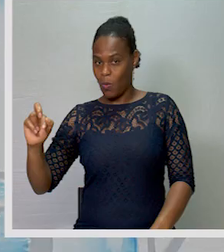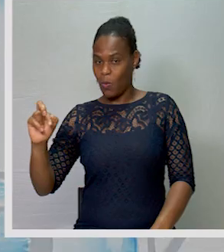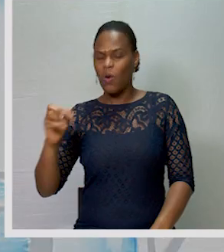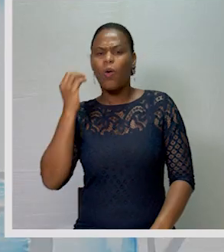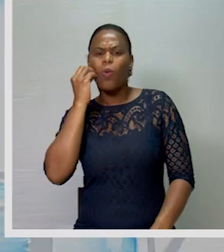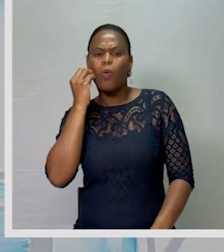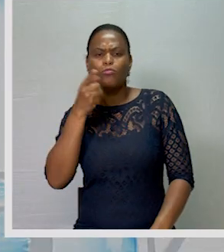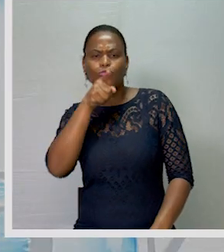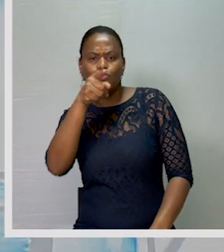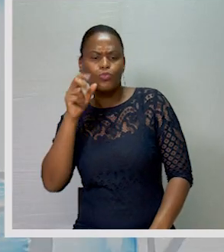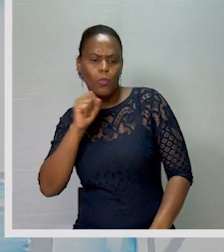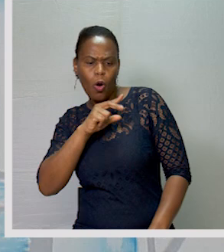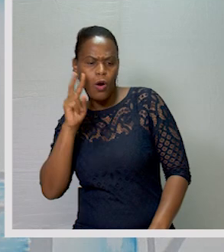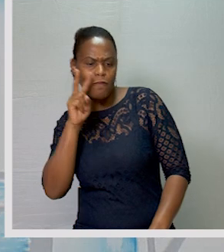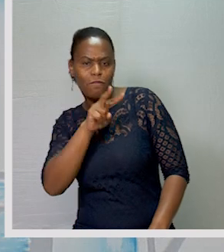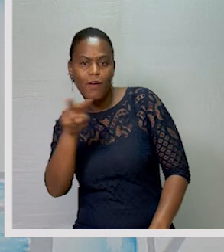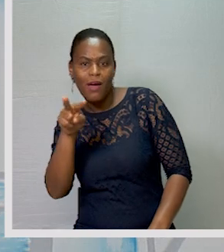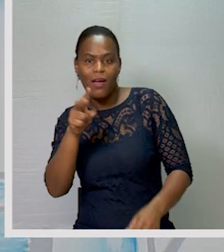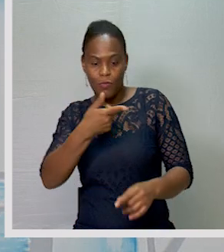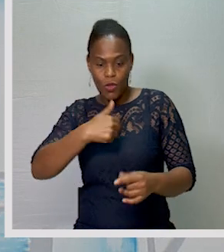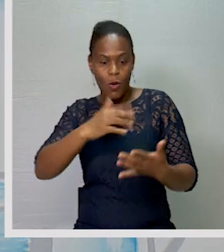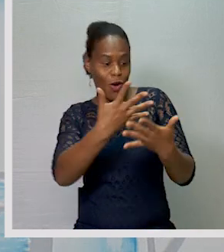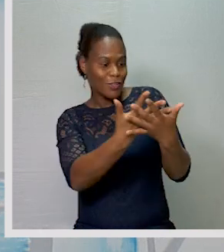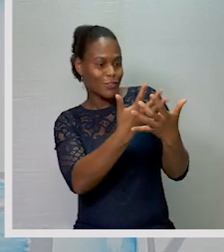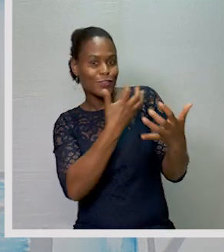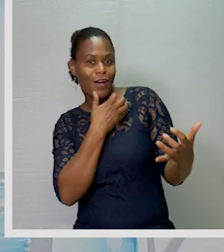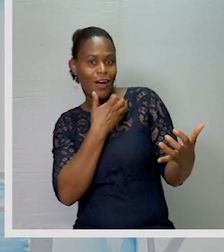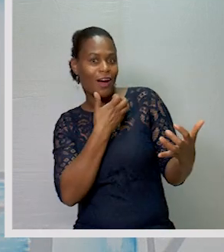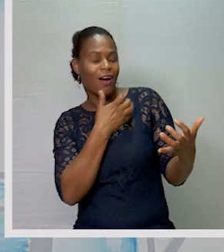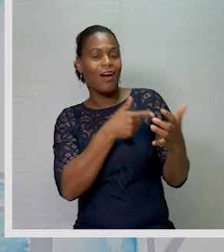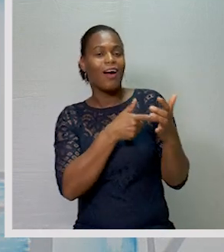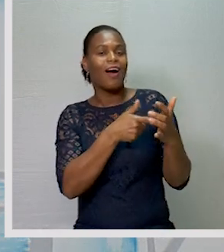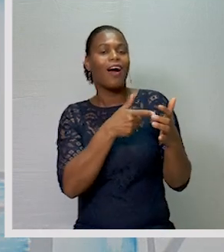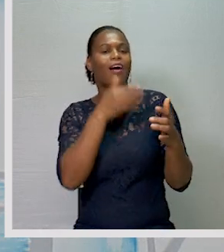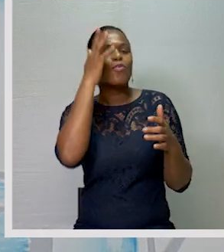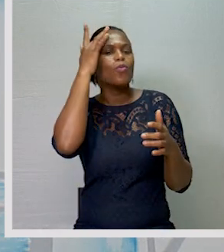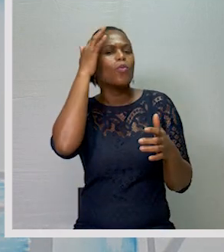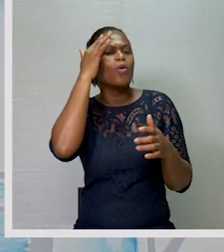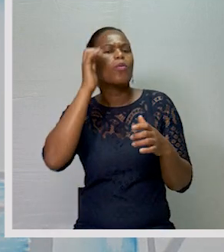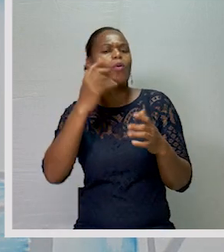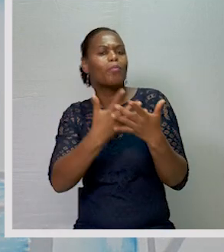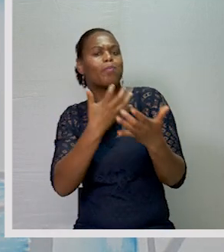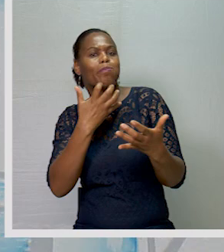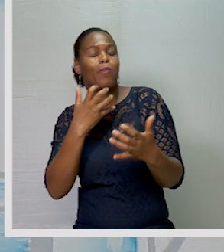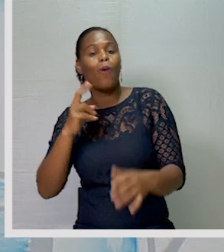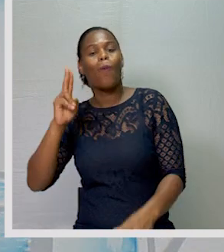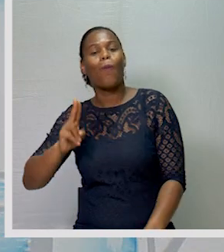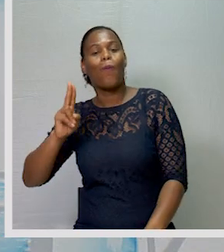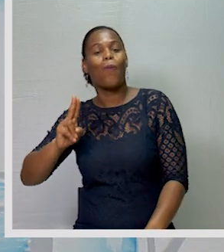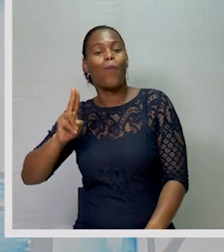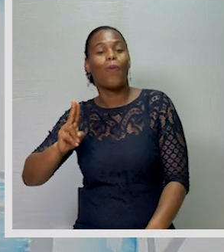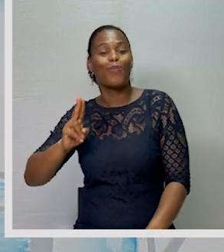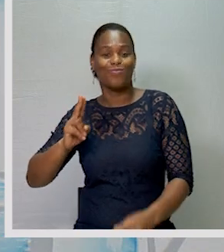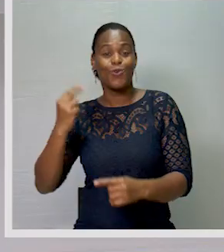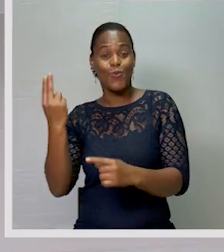538. Como vocês podem reparar, nós destacamos o algarismo das